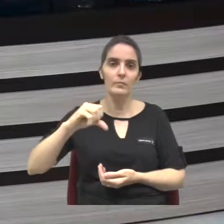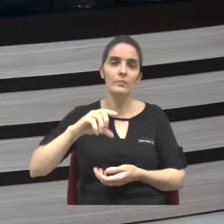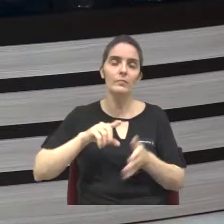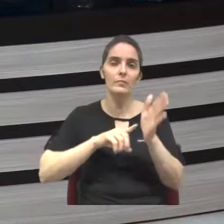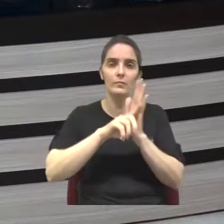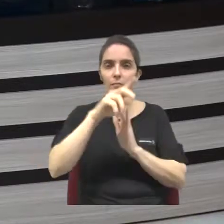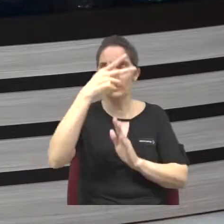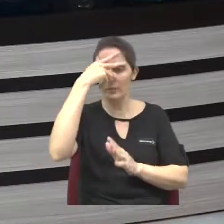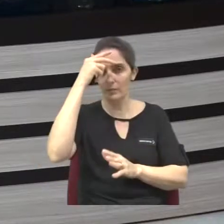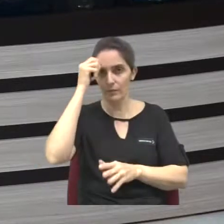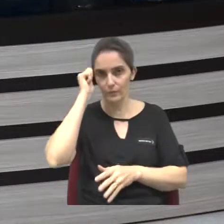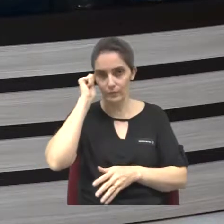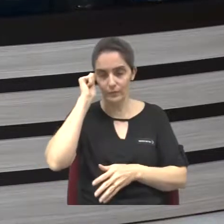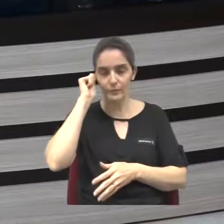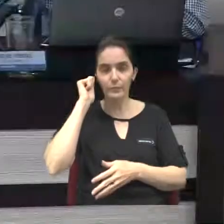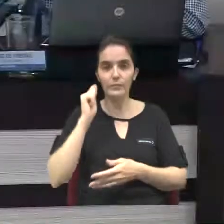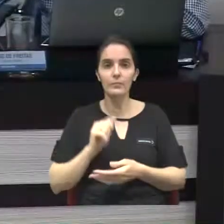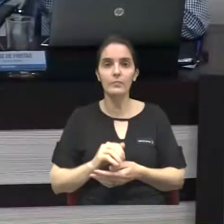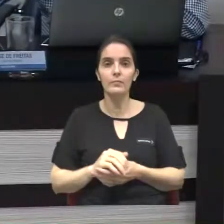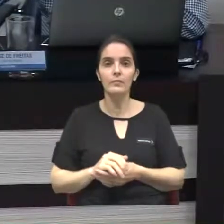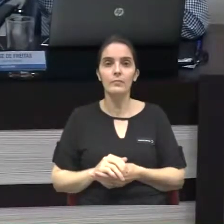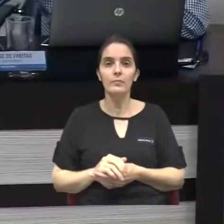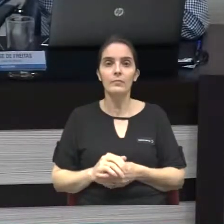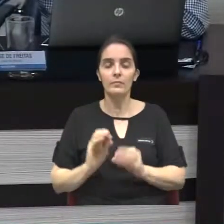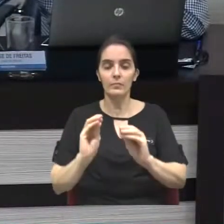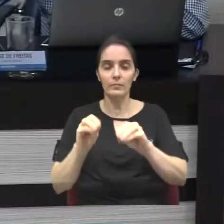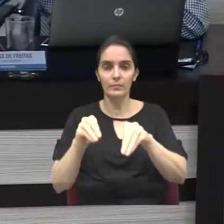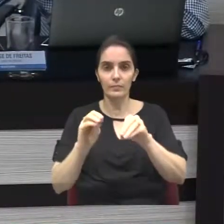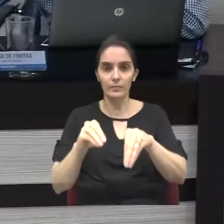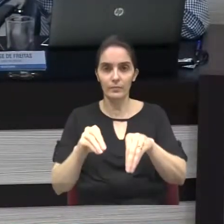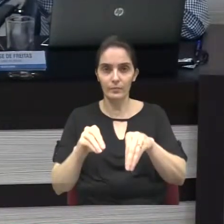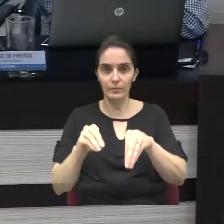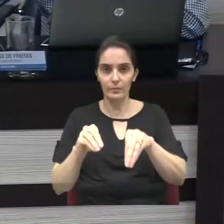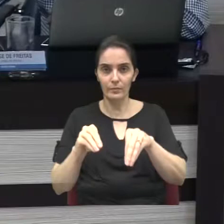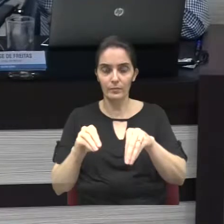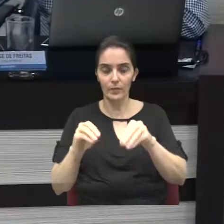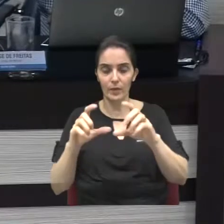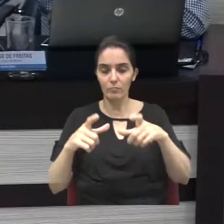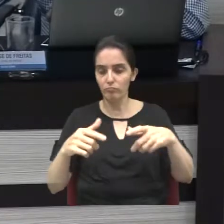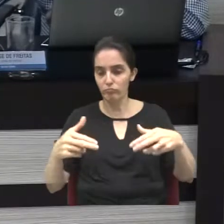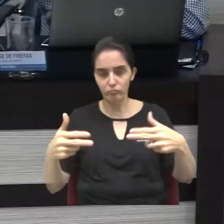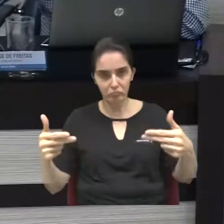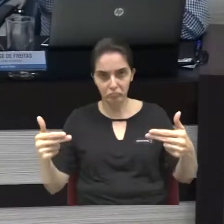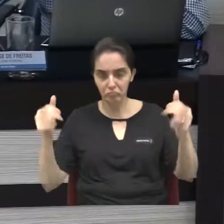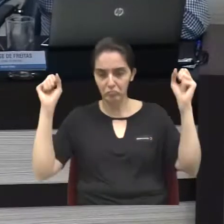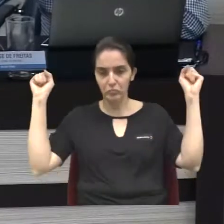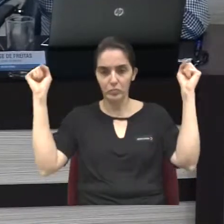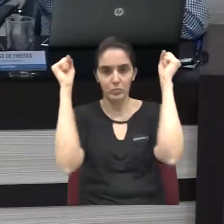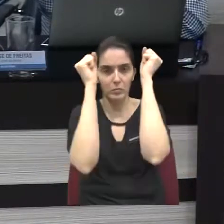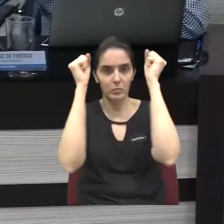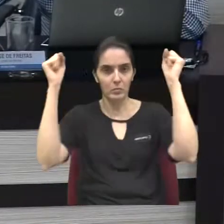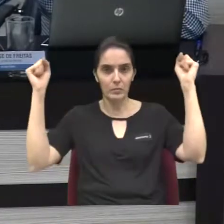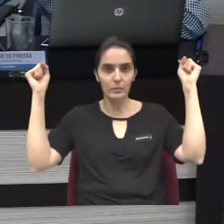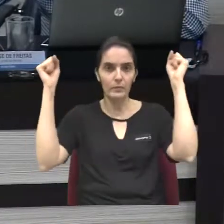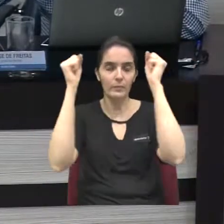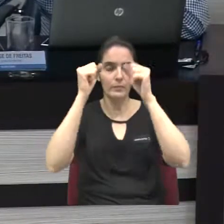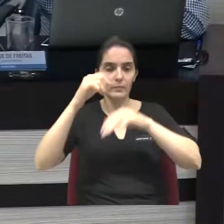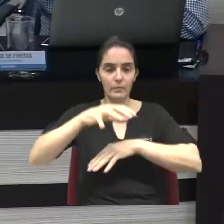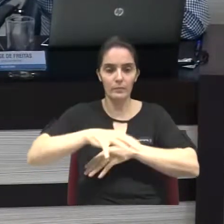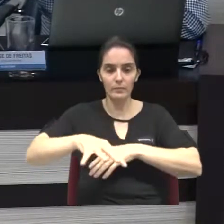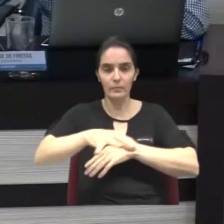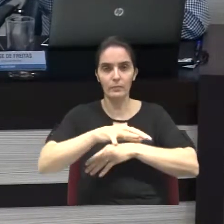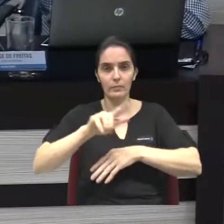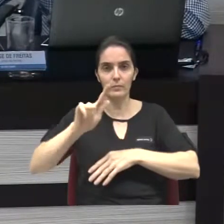ao Poder Executivo sobre a instalação de aparelhos de ginástica, Academia Orle Livre, na Praça Gino Arquimedes,